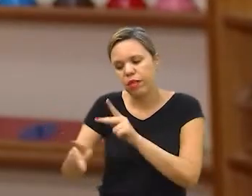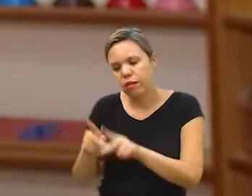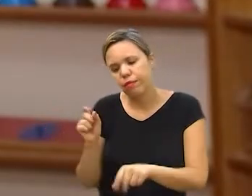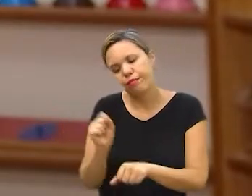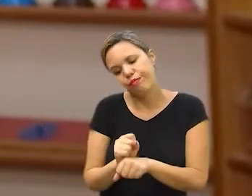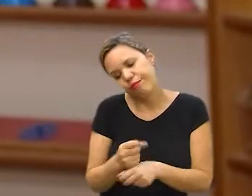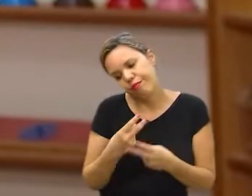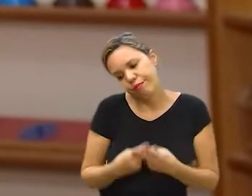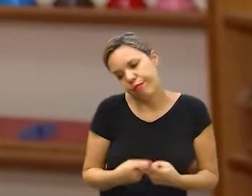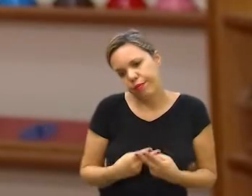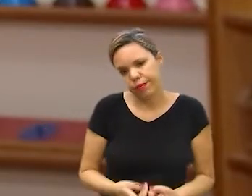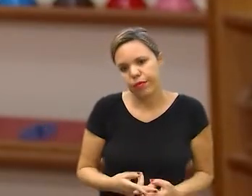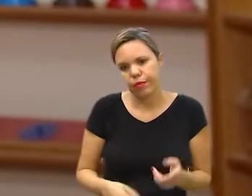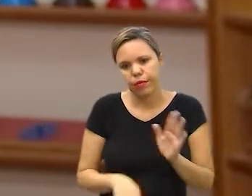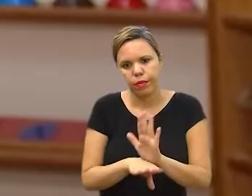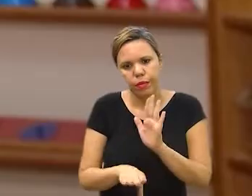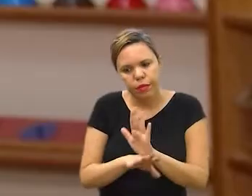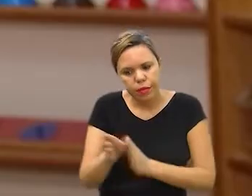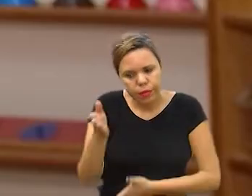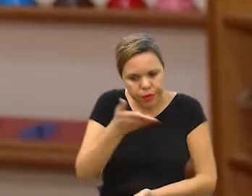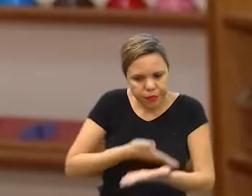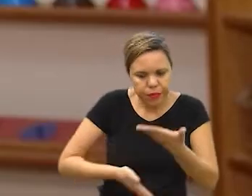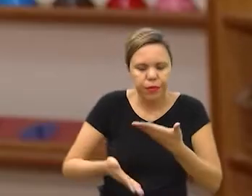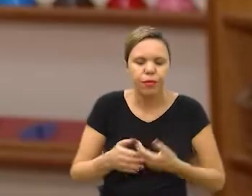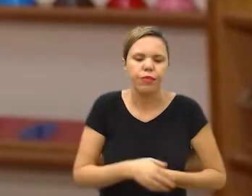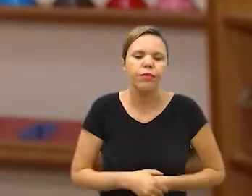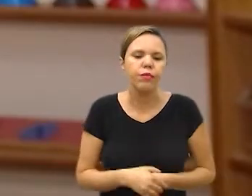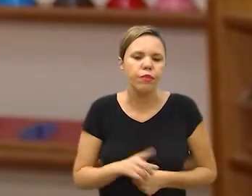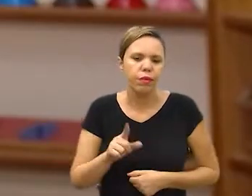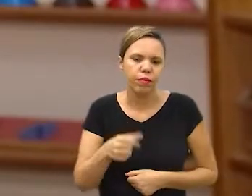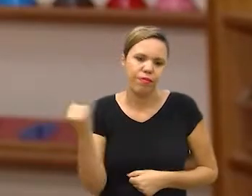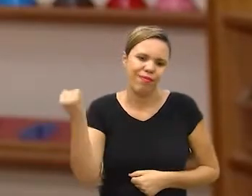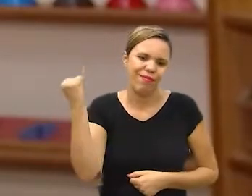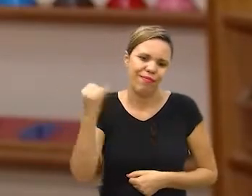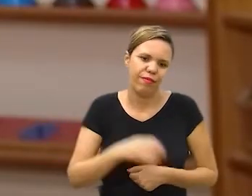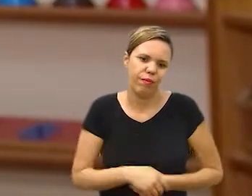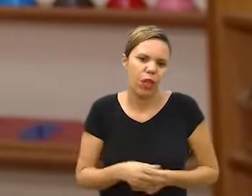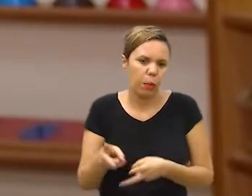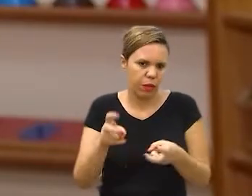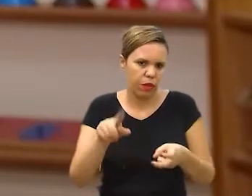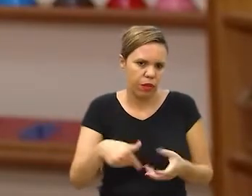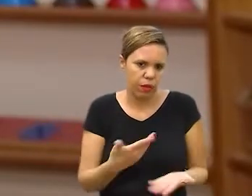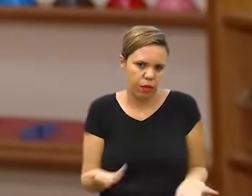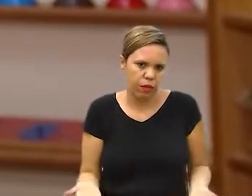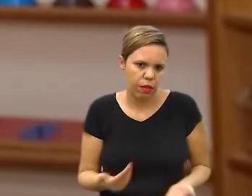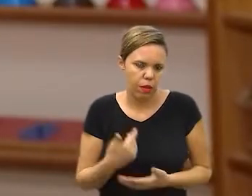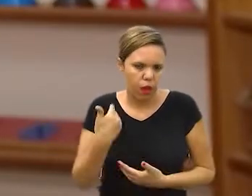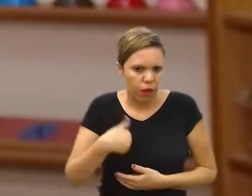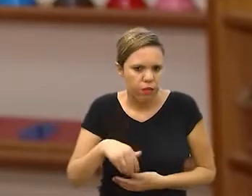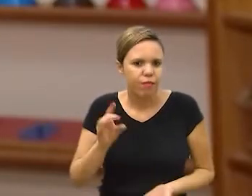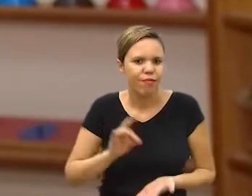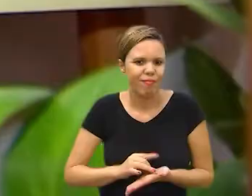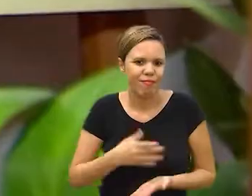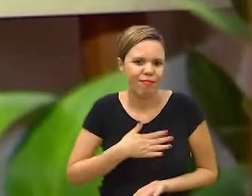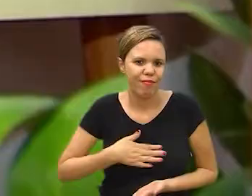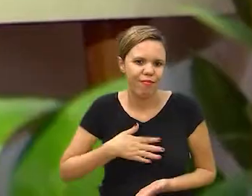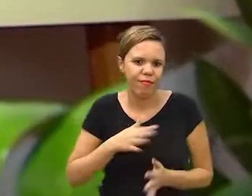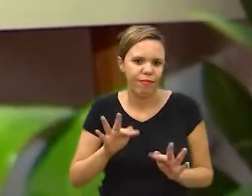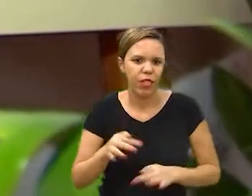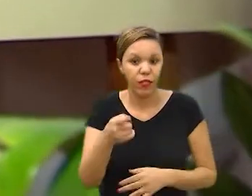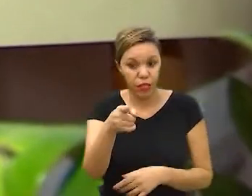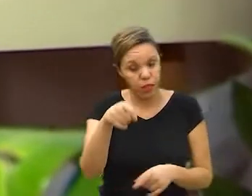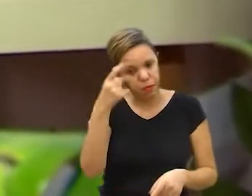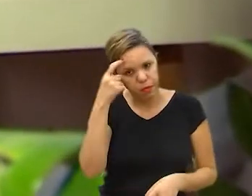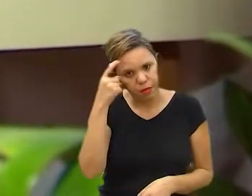outro, ajudar o outro, né, isso é tão importante. Eu vejo isso neles, eu sou bem realizada. E se